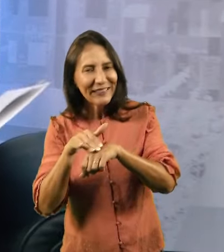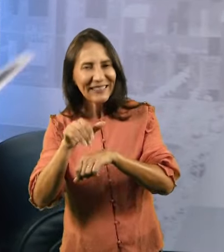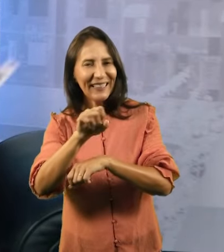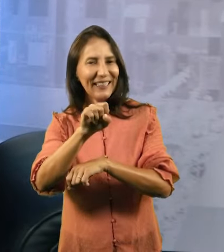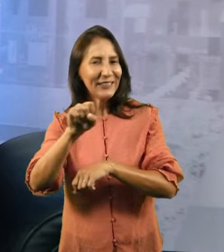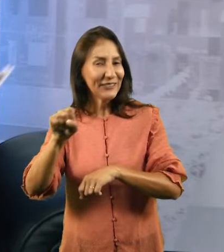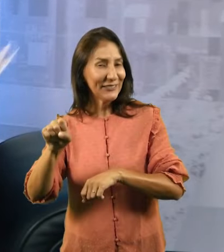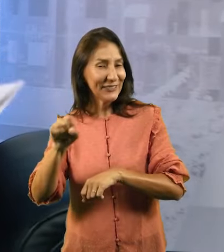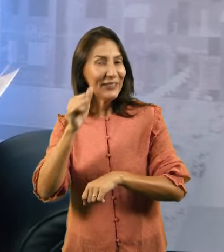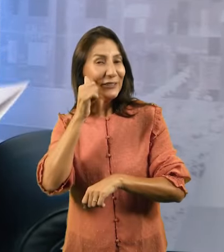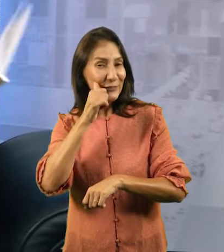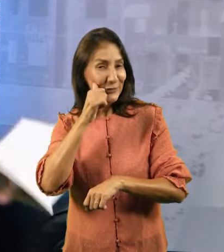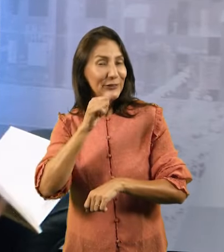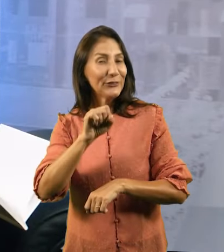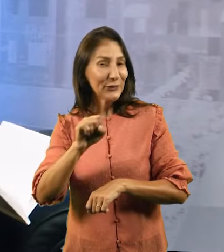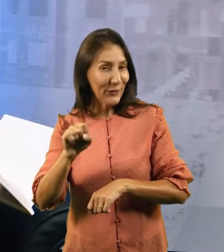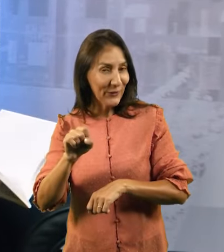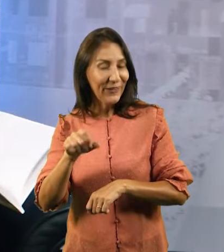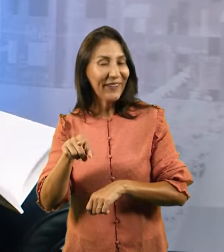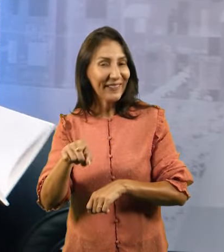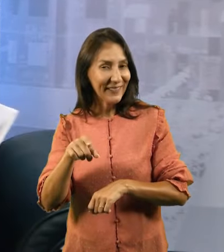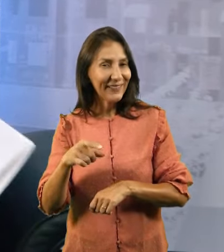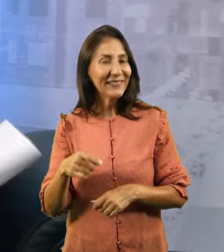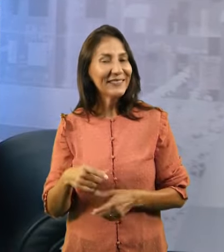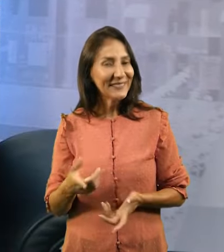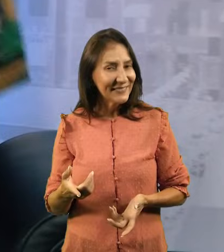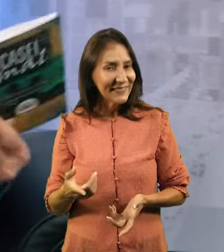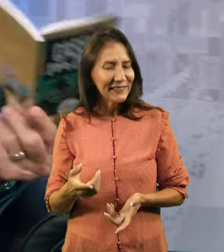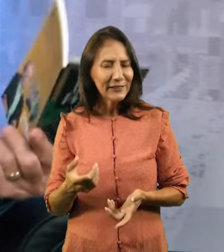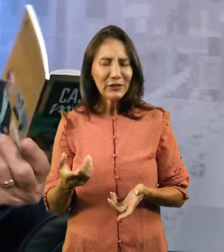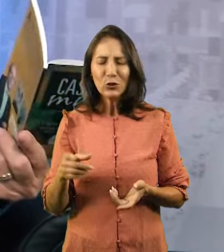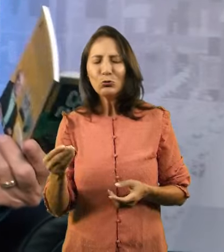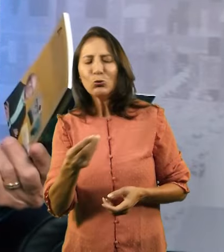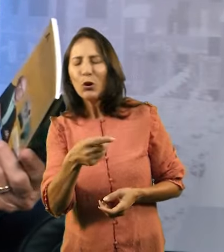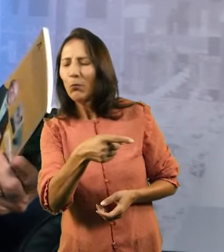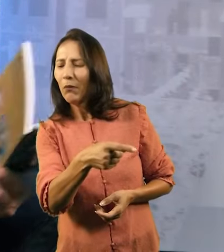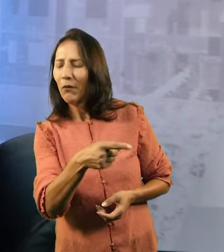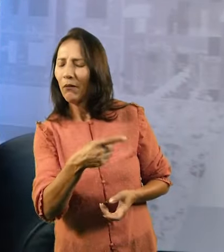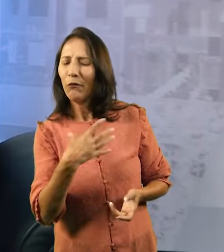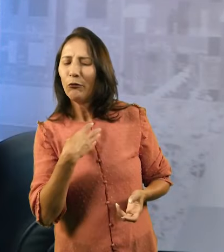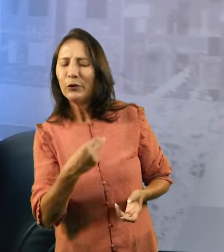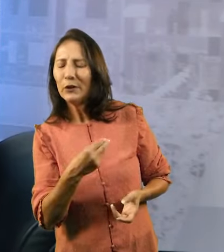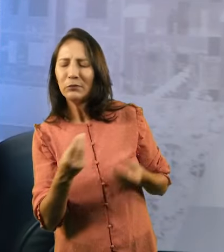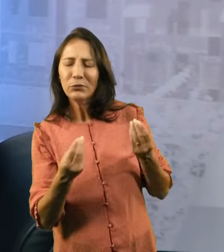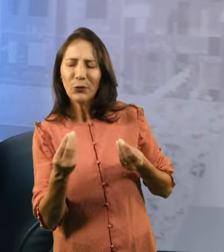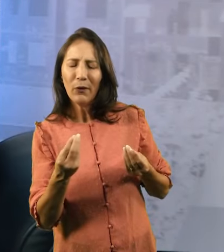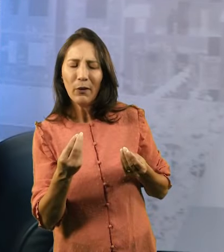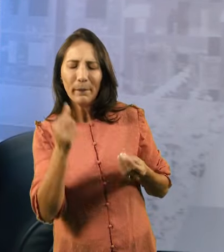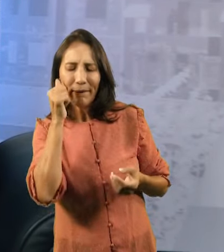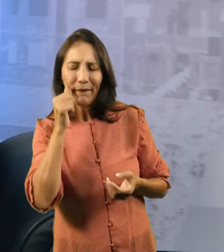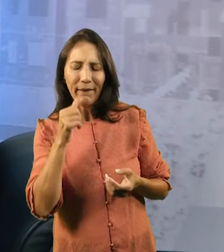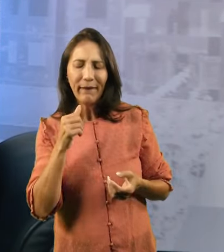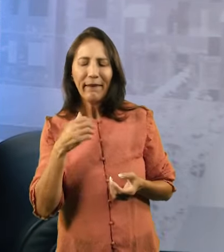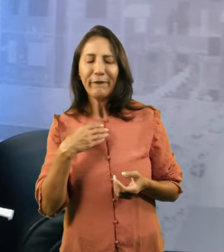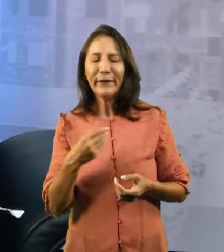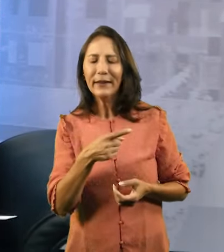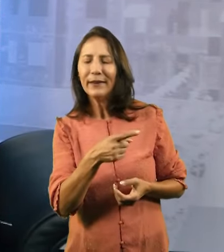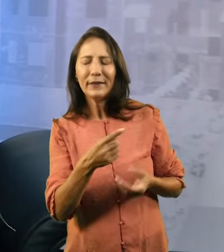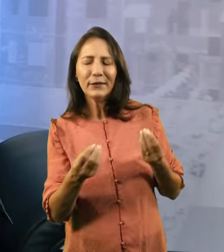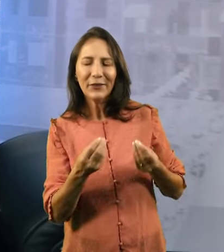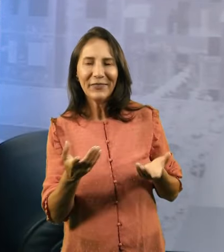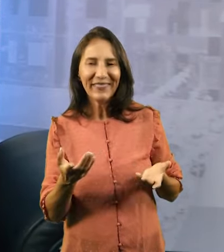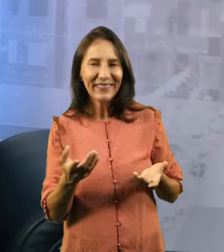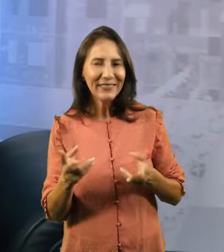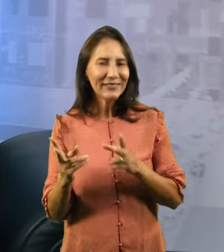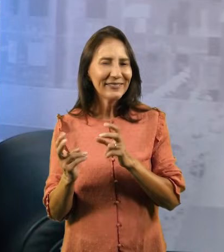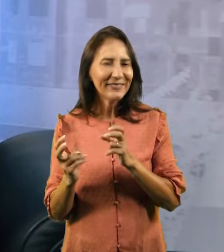das utilidades de sogra é essa, é saber como que é a filha, como que é o filho. Porque se uma pessoa